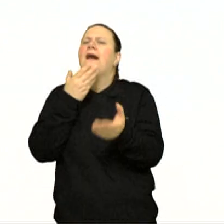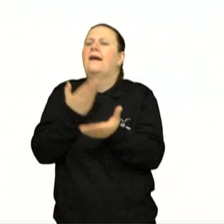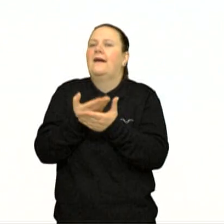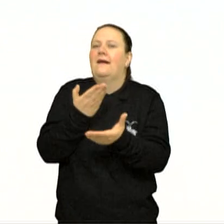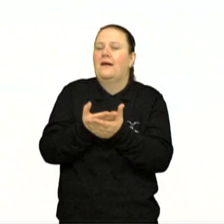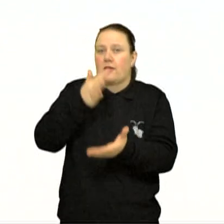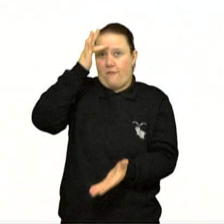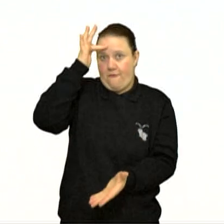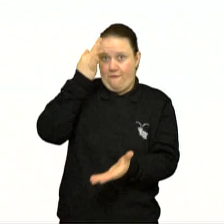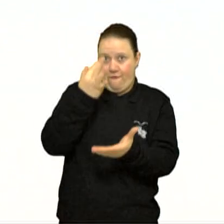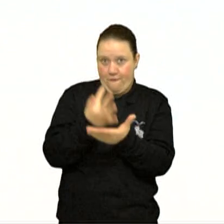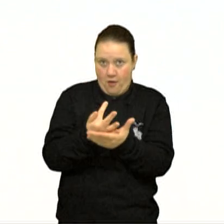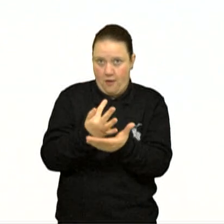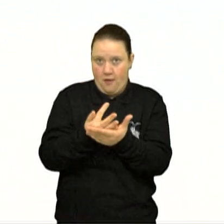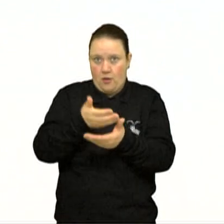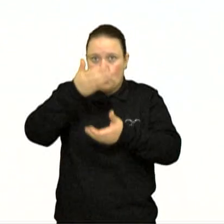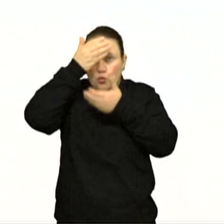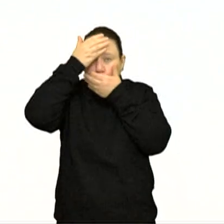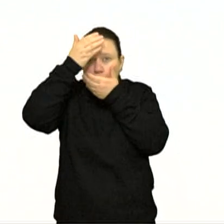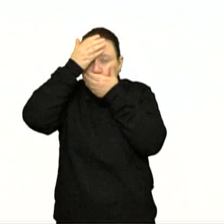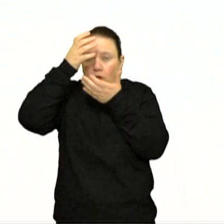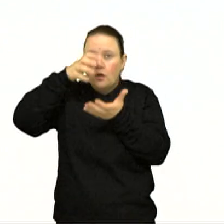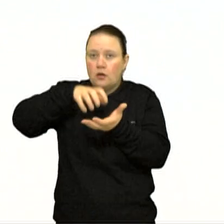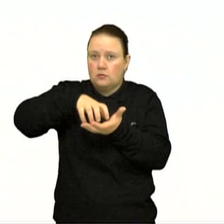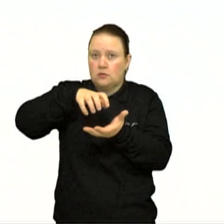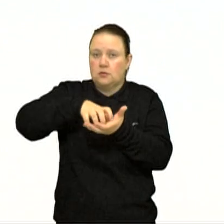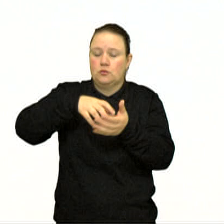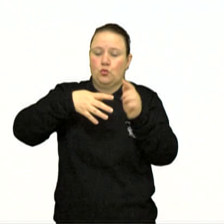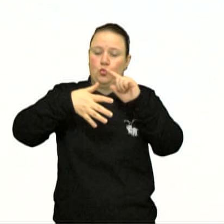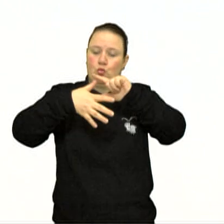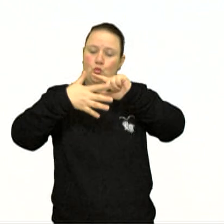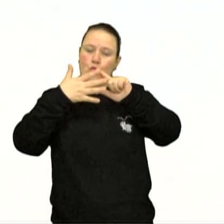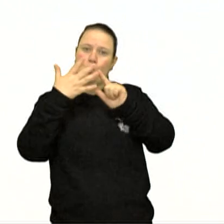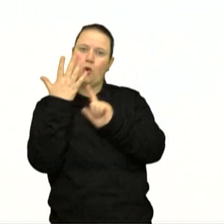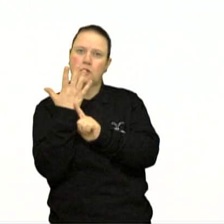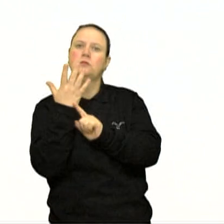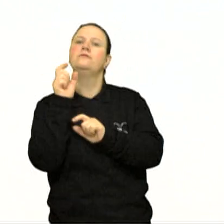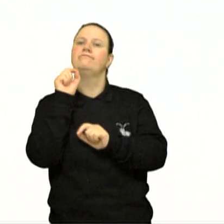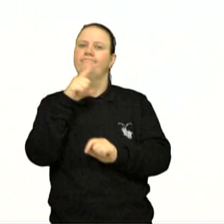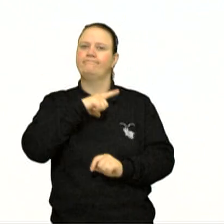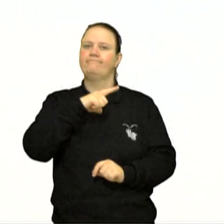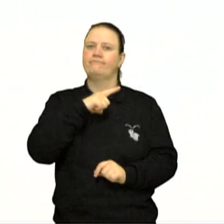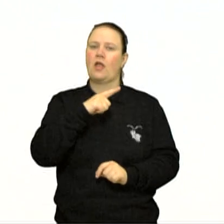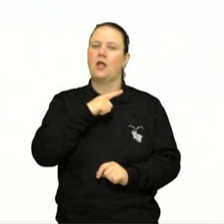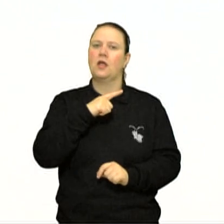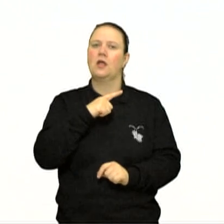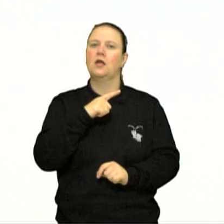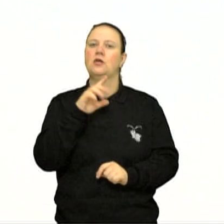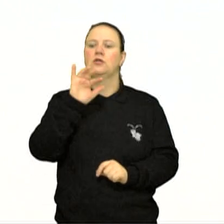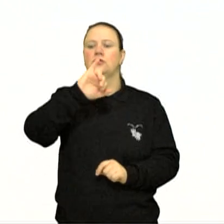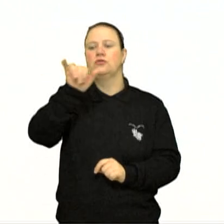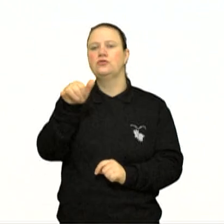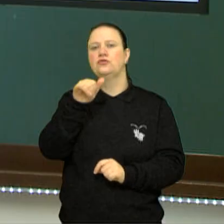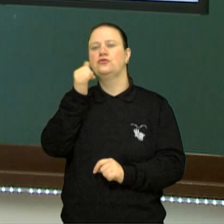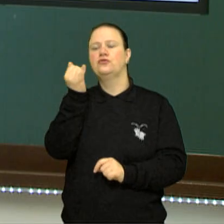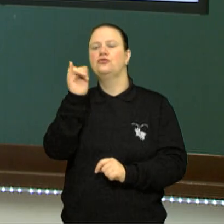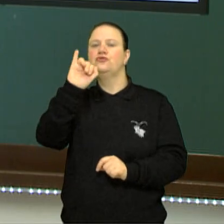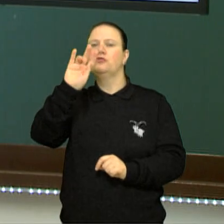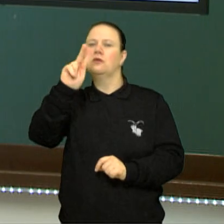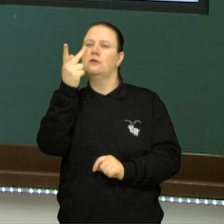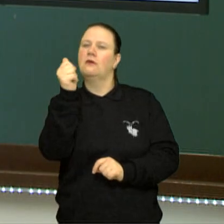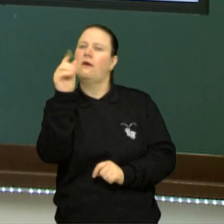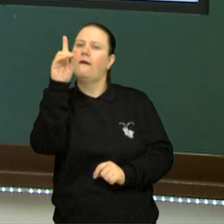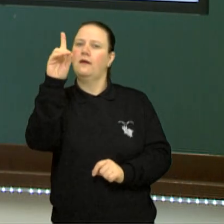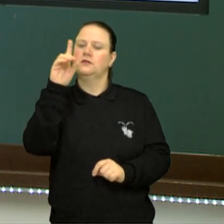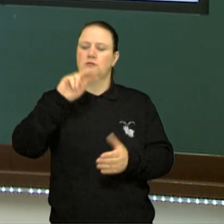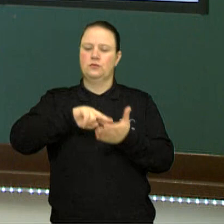fé islâmica está assentada em 5 pilares, certo? A jihad tem origem como forma de proteção da comunidade, a questão da guerra santa,